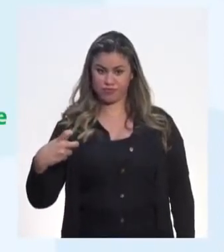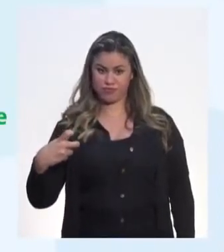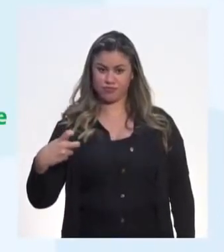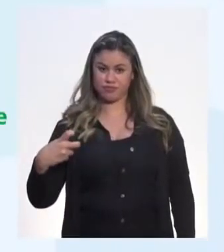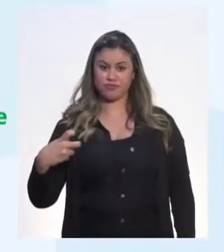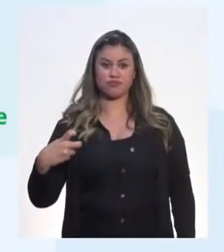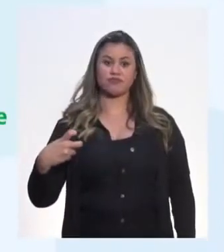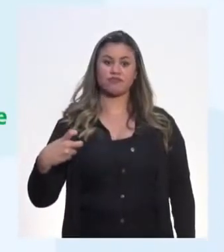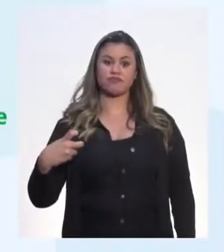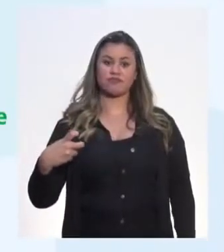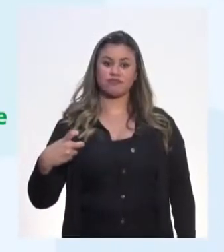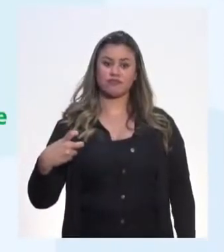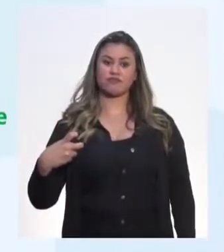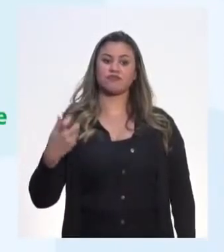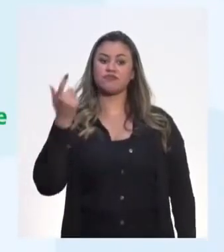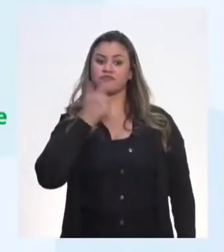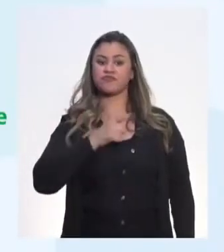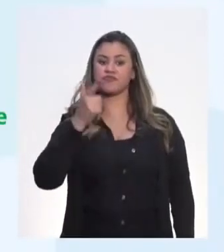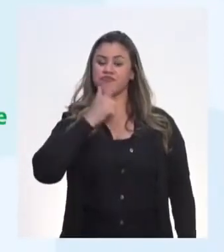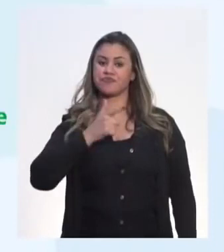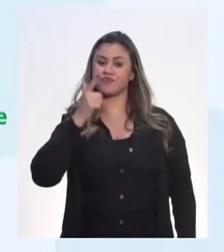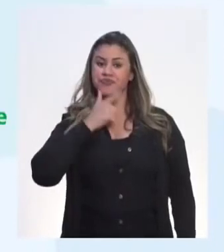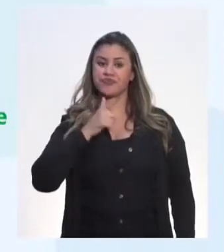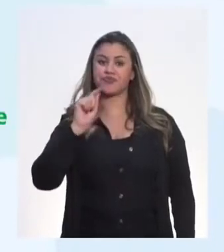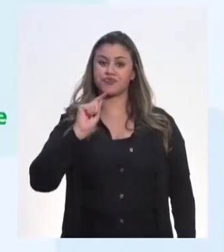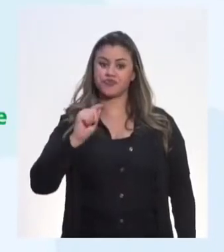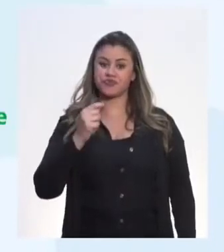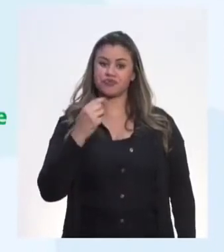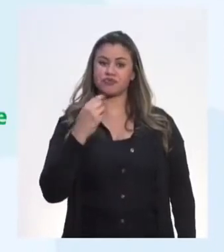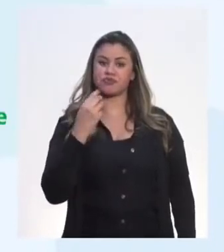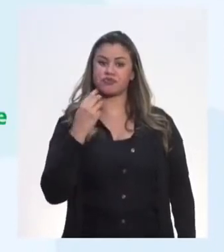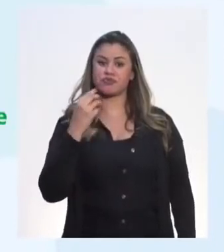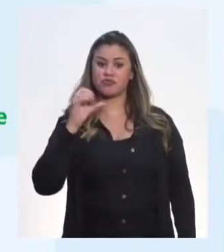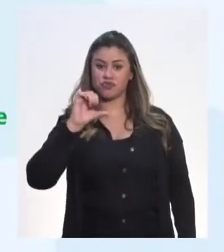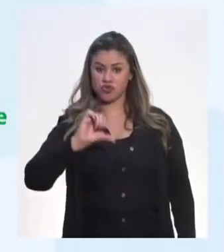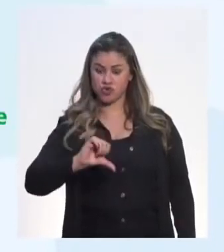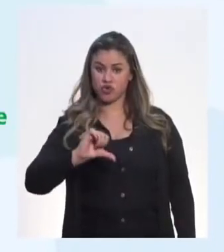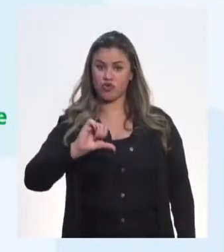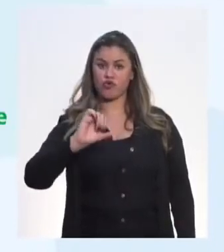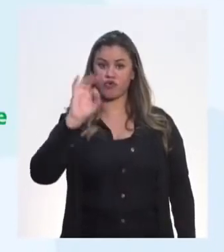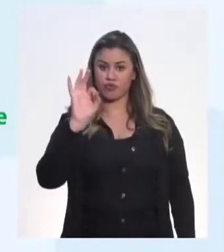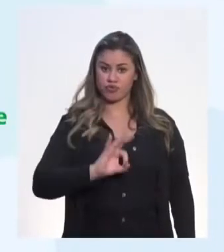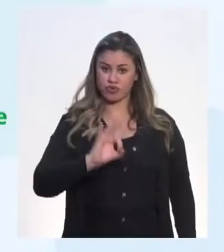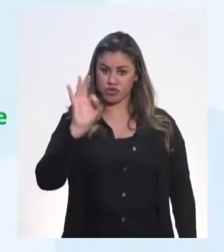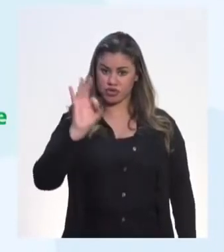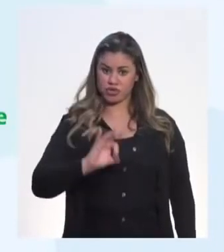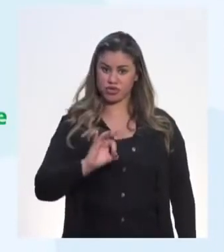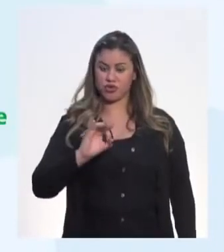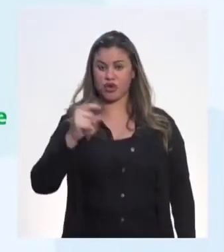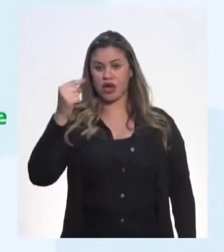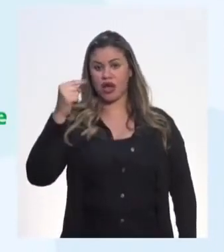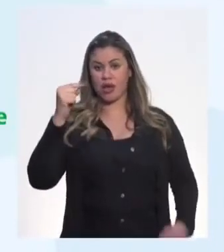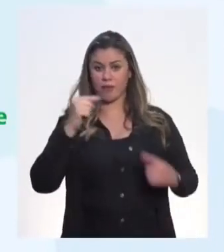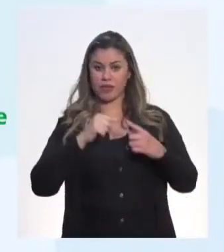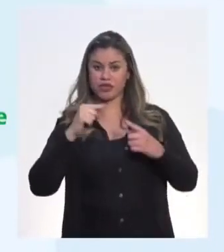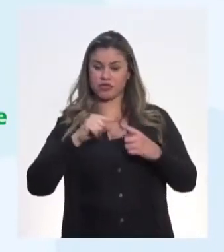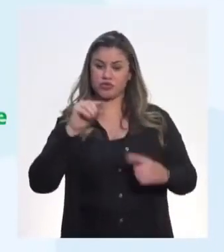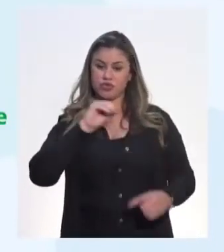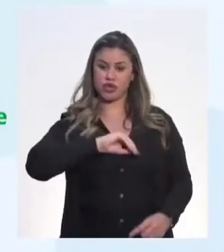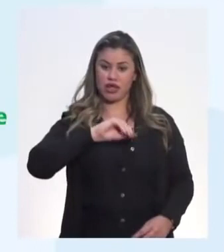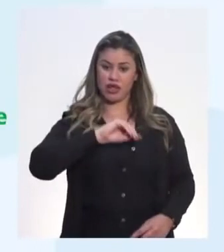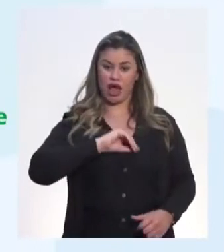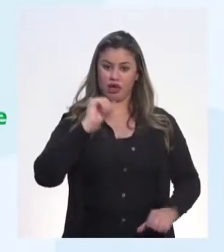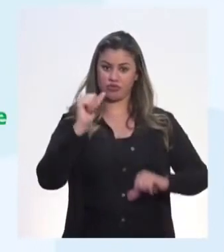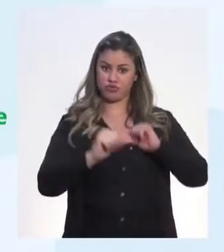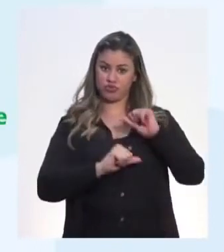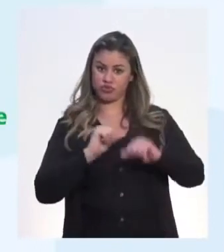1.440 ou seja economizando nove porcento ao mês e considerando que ela teve